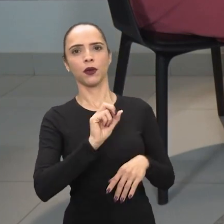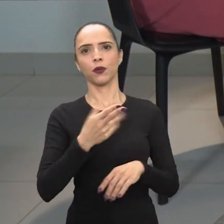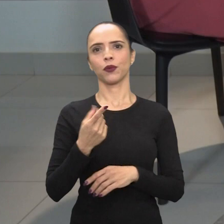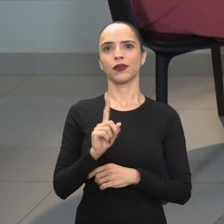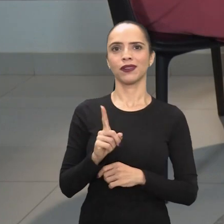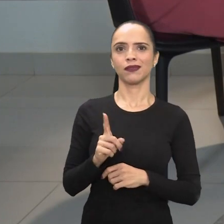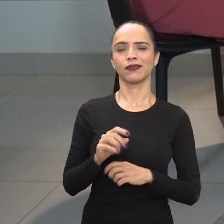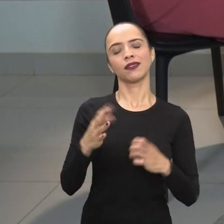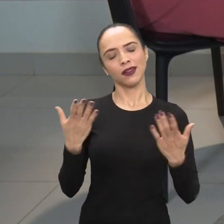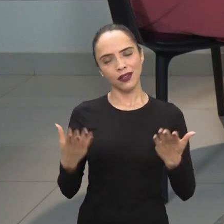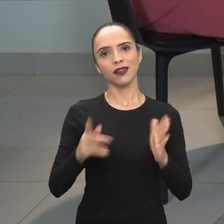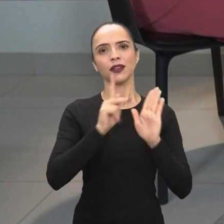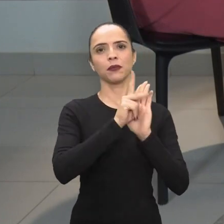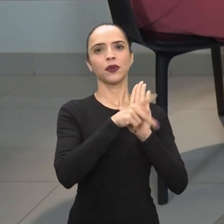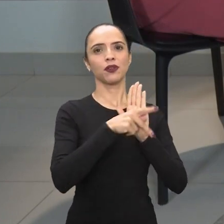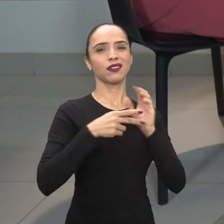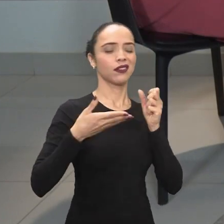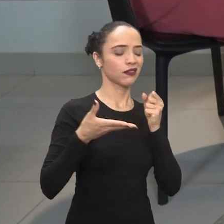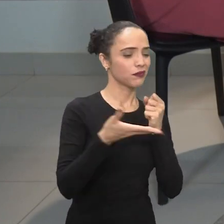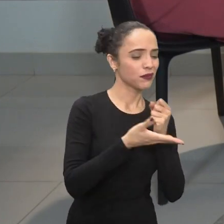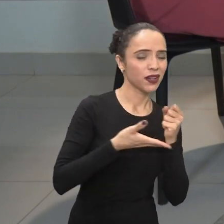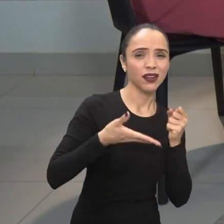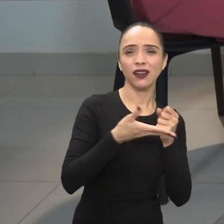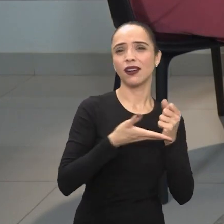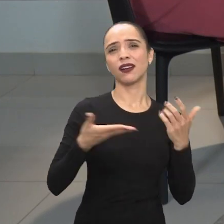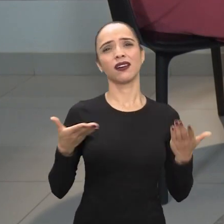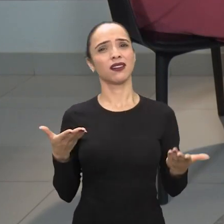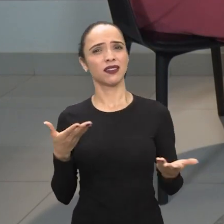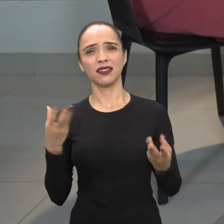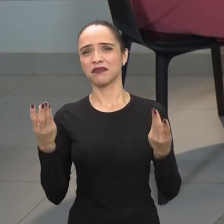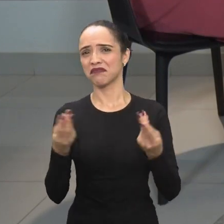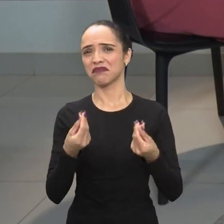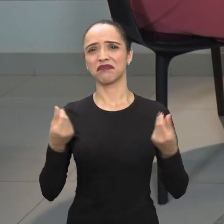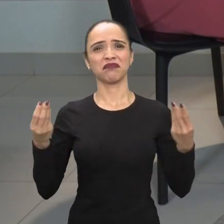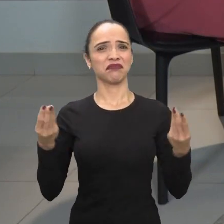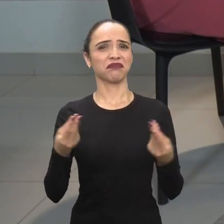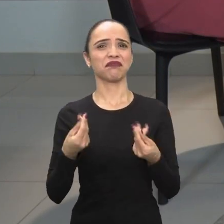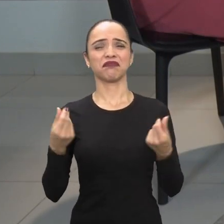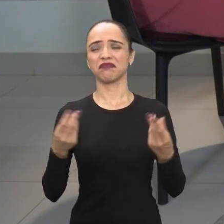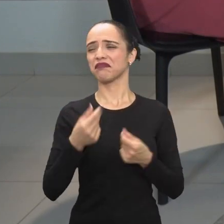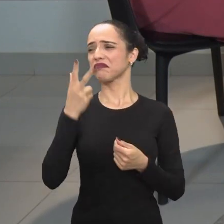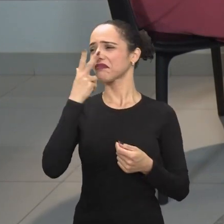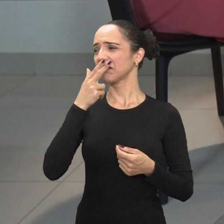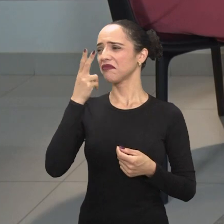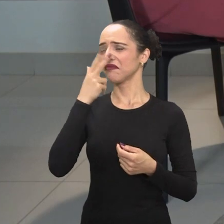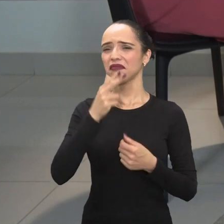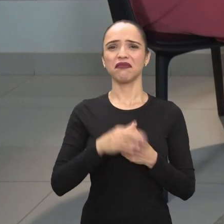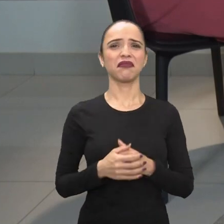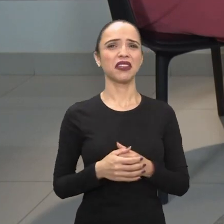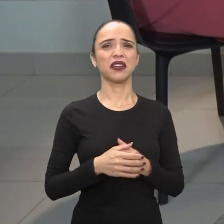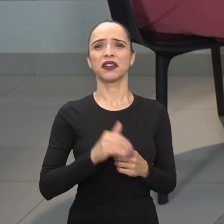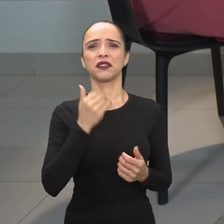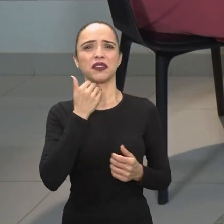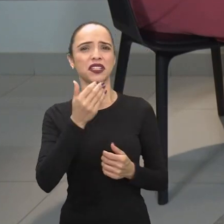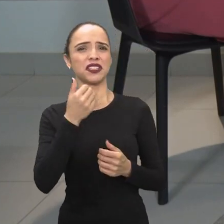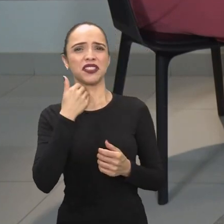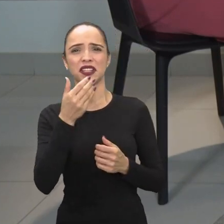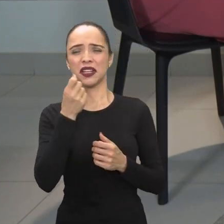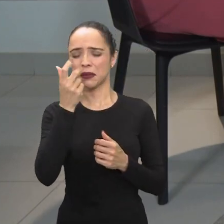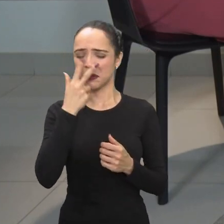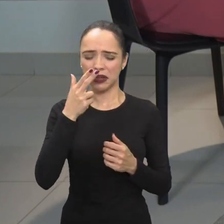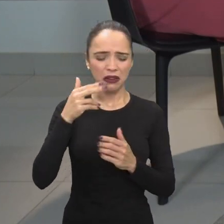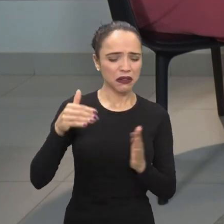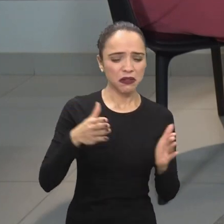bastante genérico né esse apelo a uma inteligência que a meu ver não vai na direção